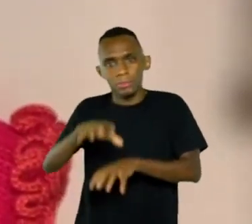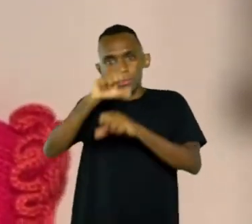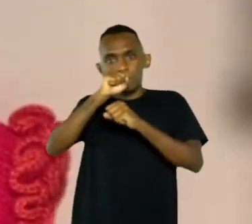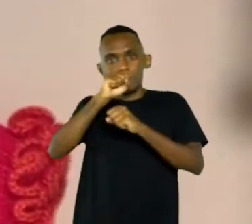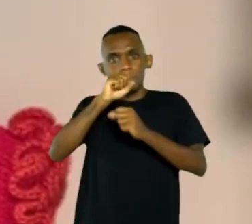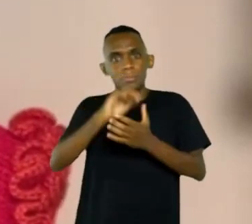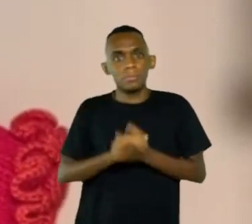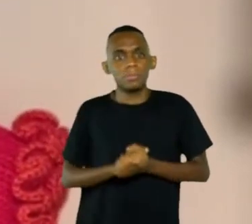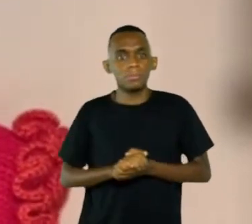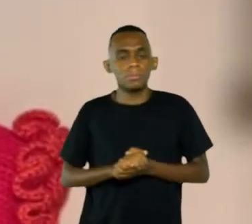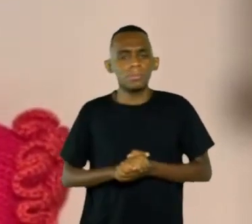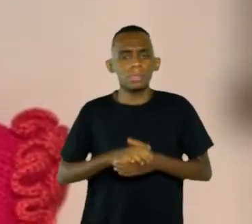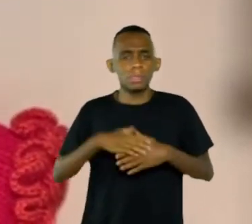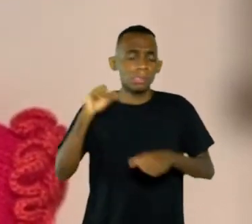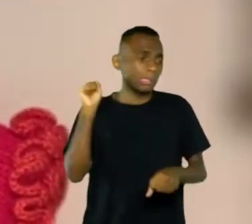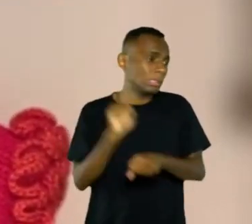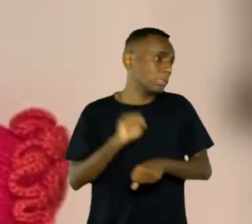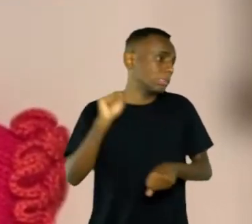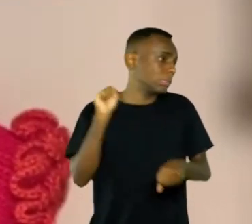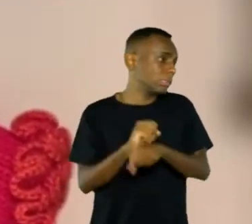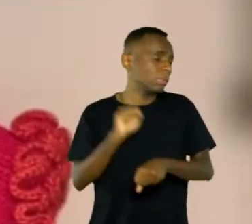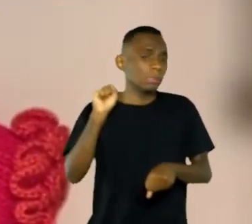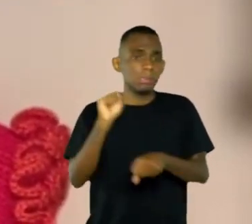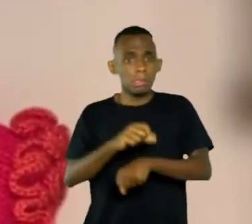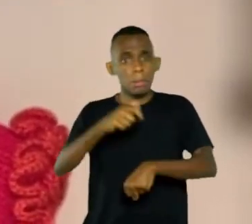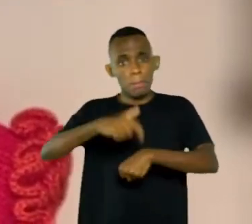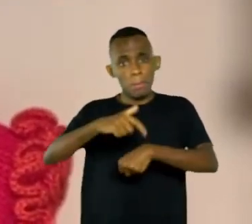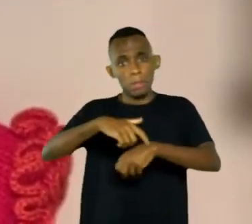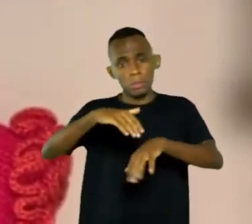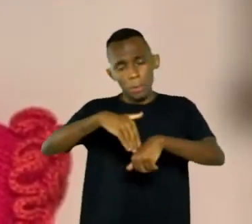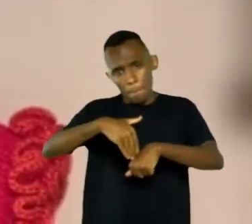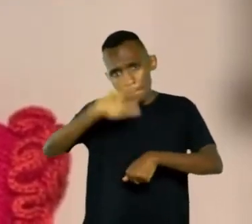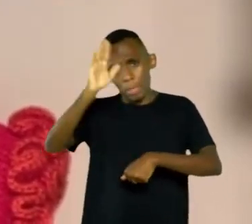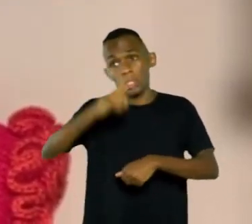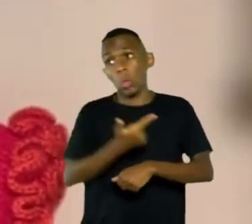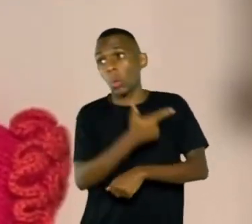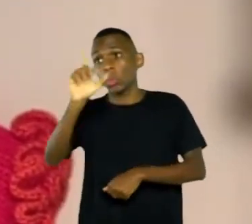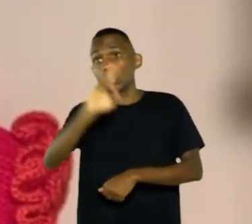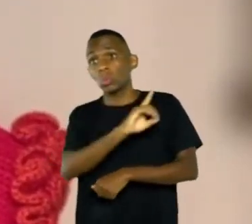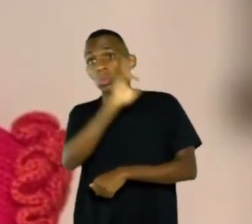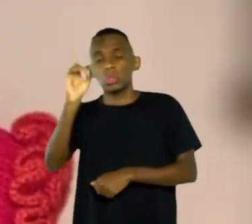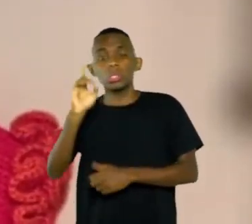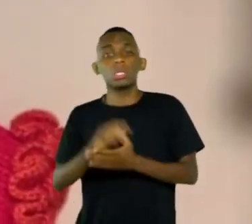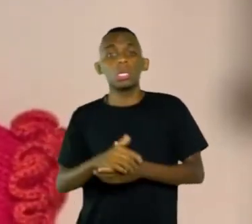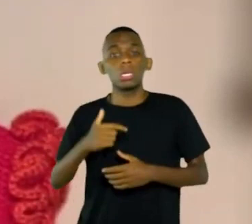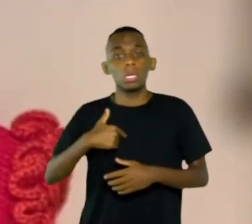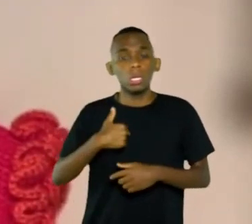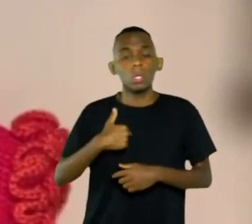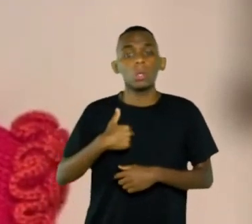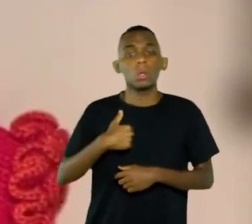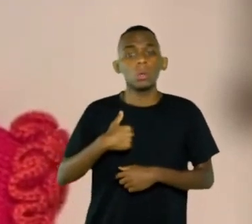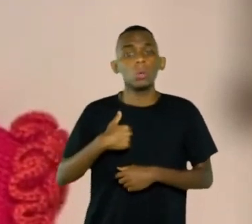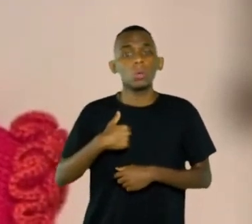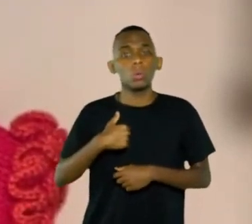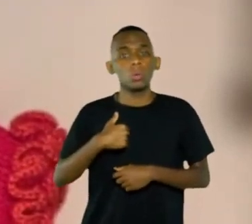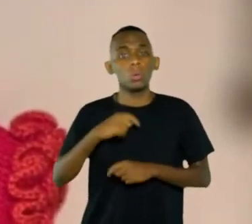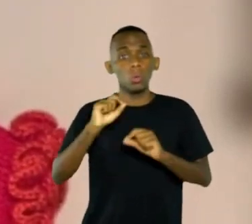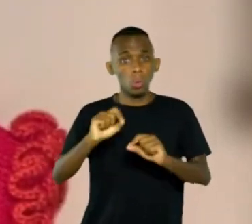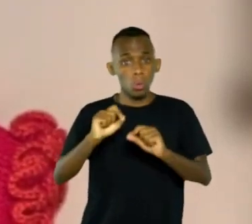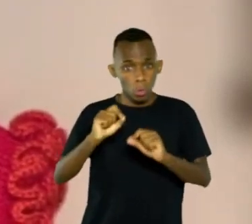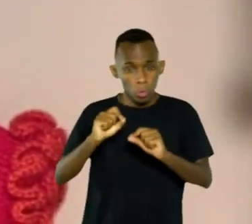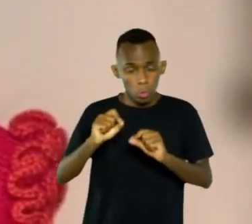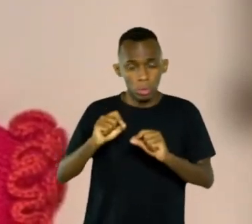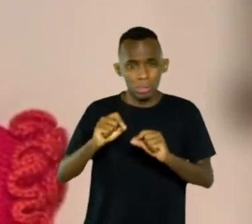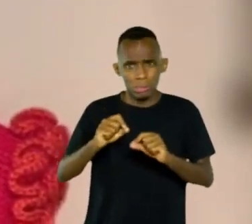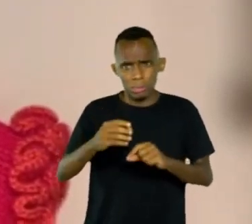pilha de livros, aguardando tempos mais serenos. Outro dia mesmo, eu tropecei num exemplar de Limite Sem Trauma,